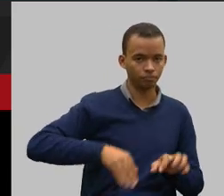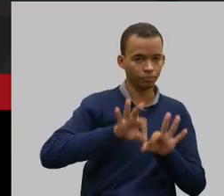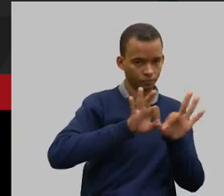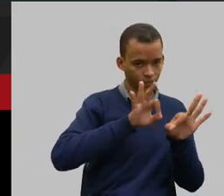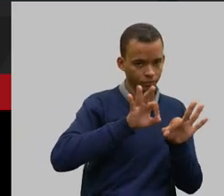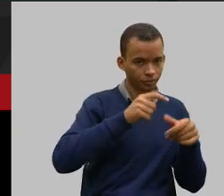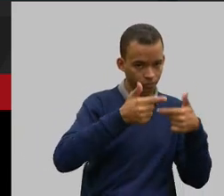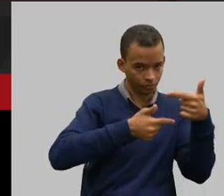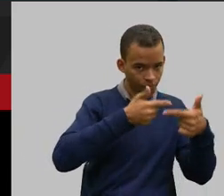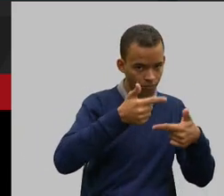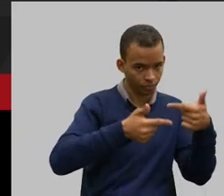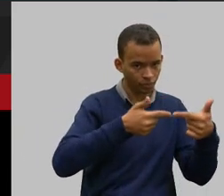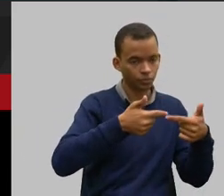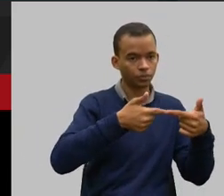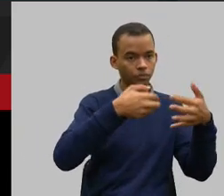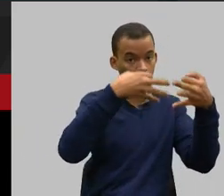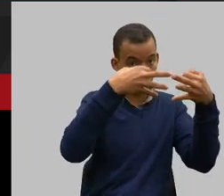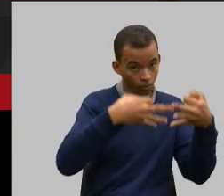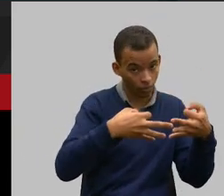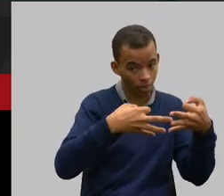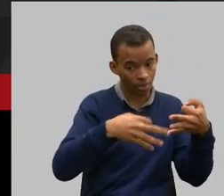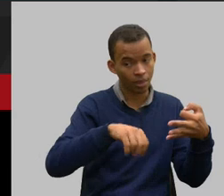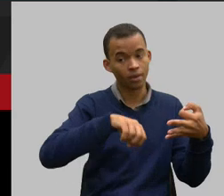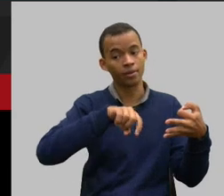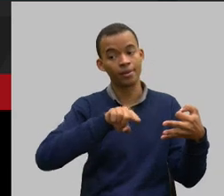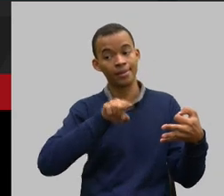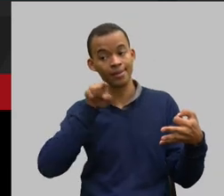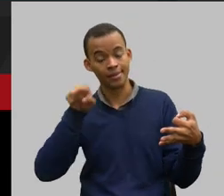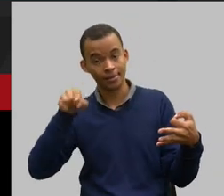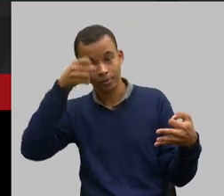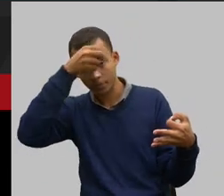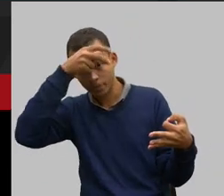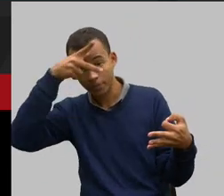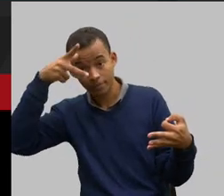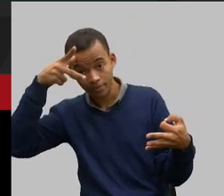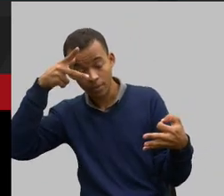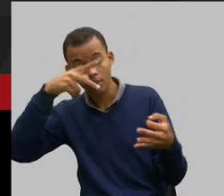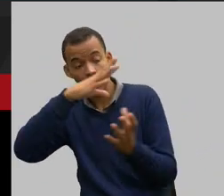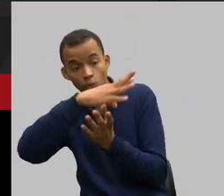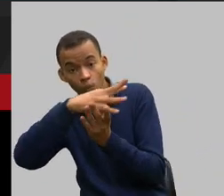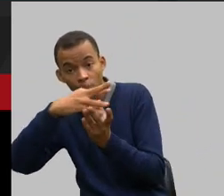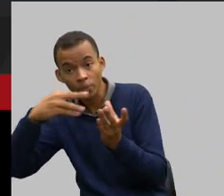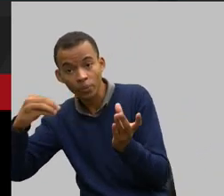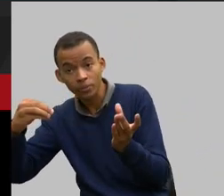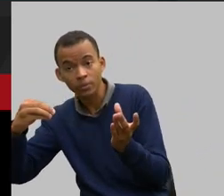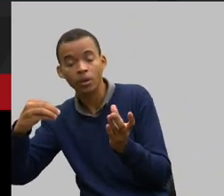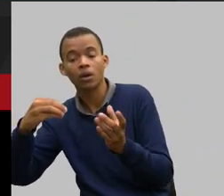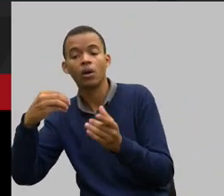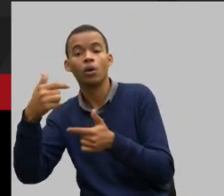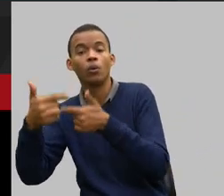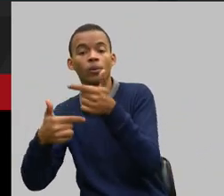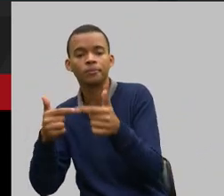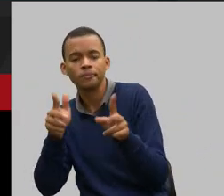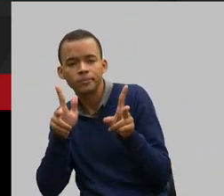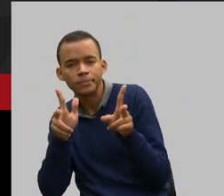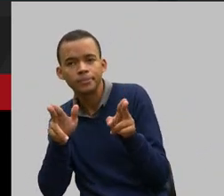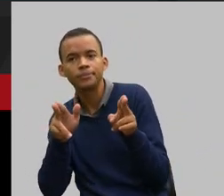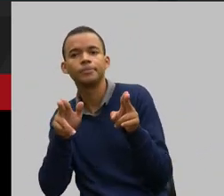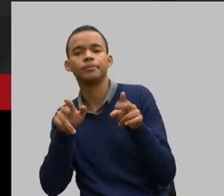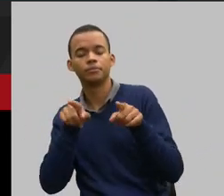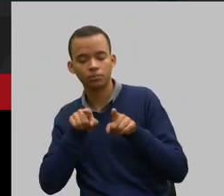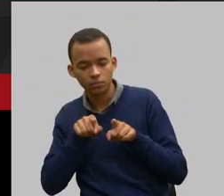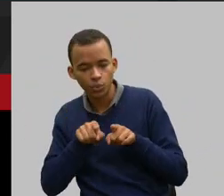operando seja replicado pelo município e aí qu você tem esse alinhamento isso ajuda bastante por diversas